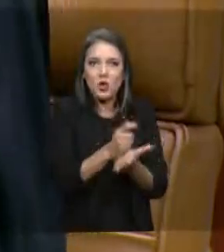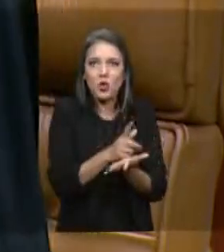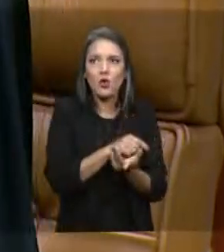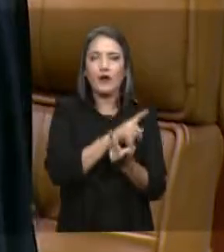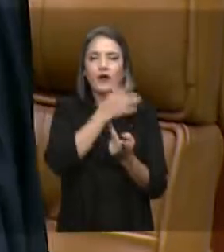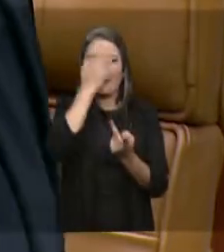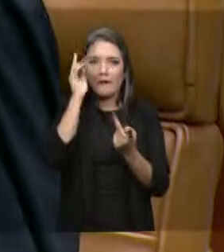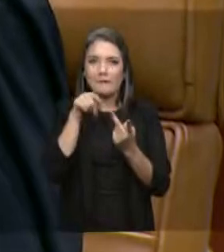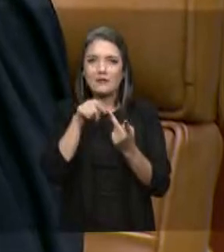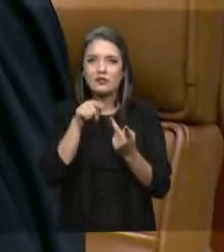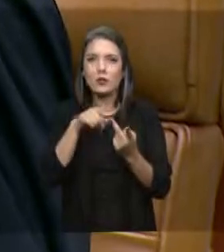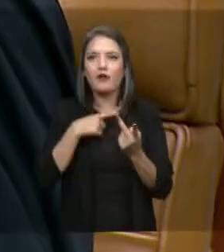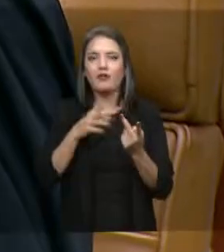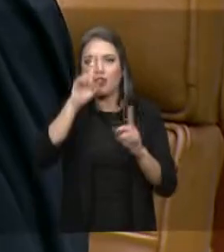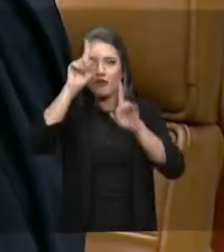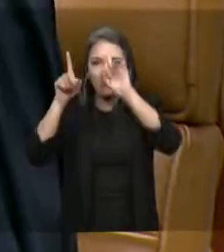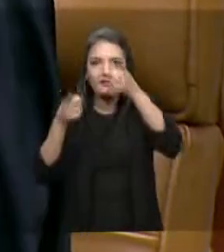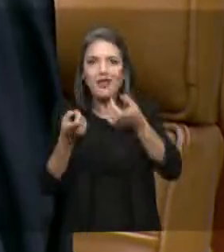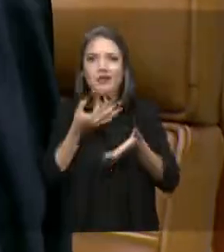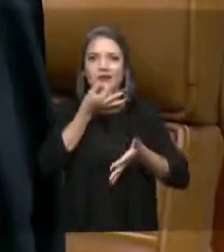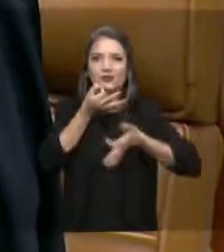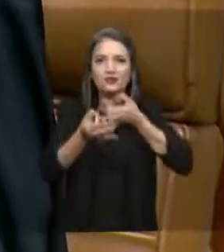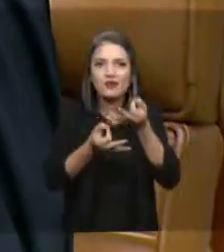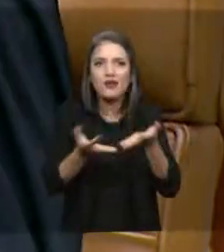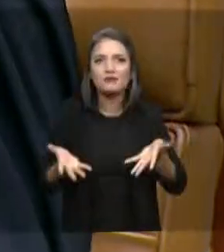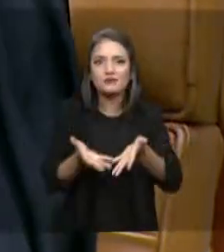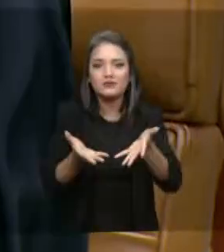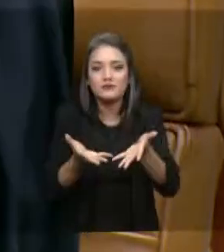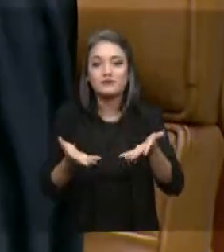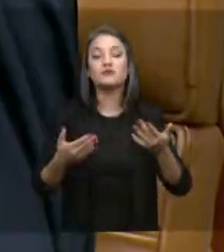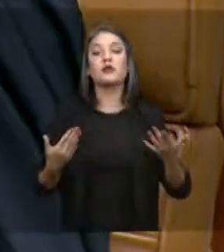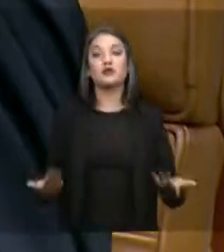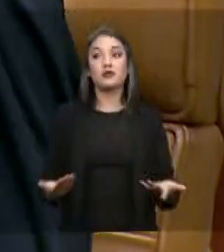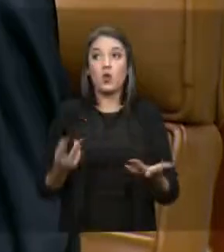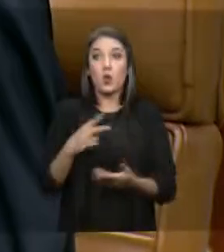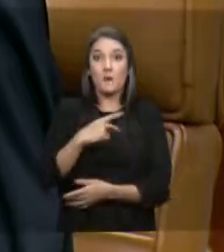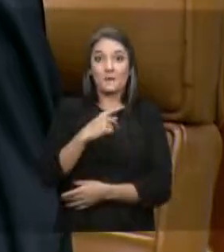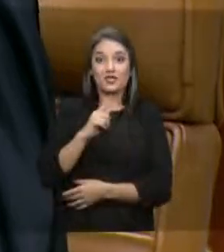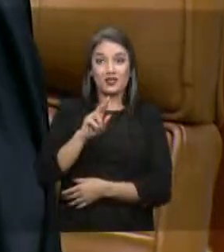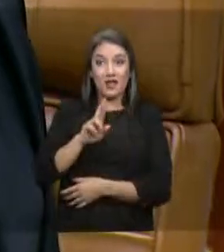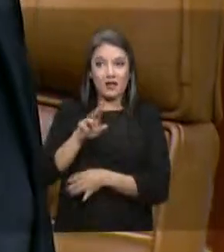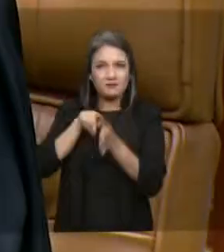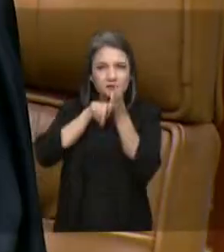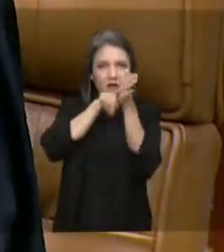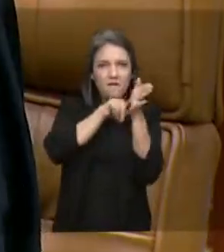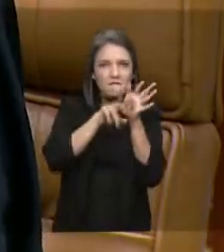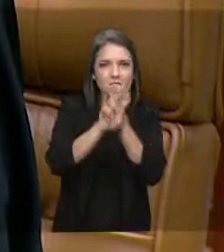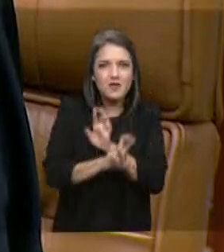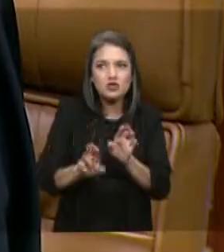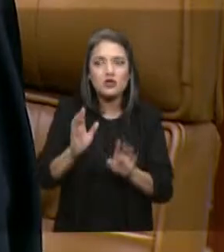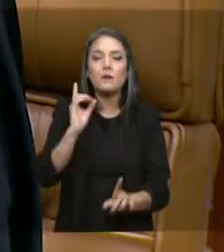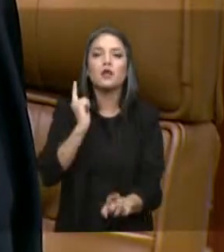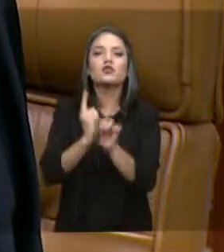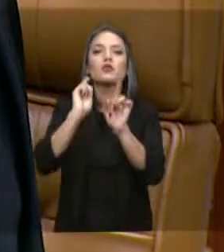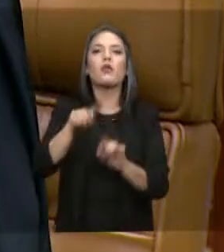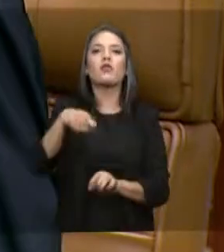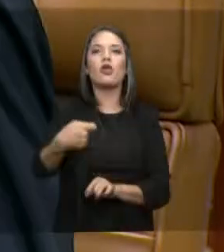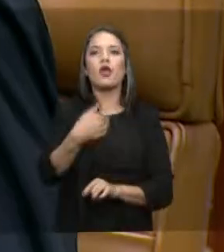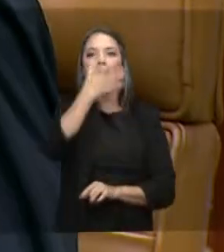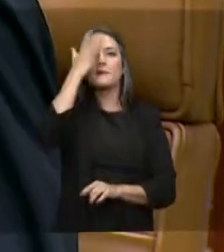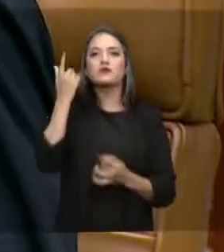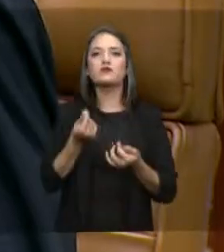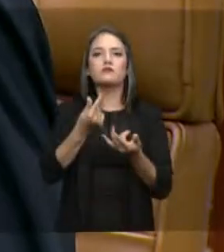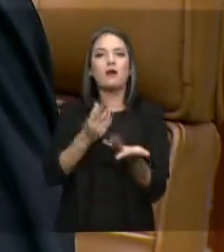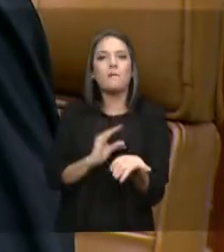a investigação prossegue para pegar realmente quem finan e quem organizou já 41 é prisões